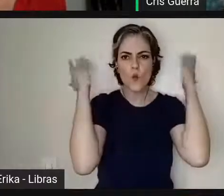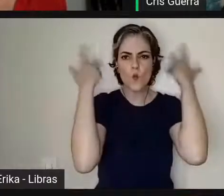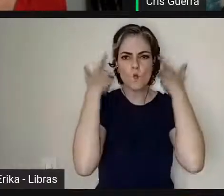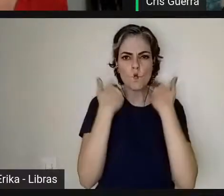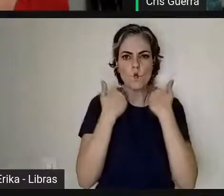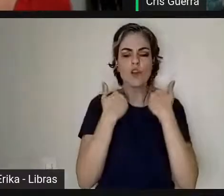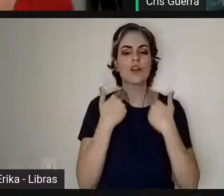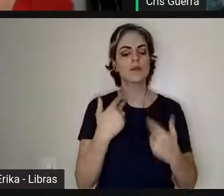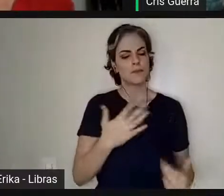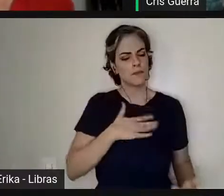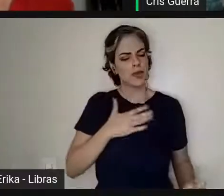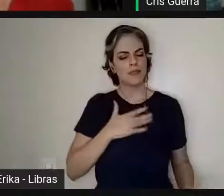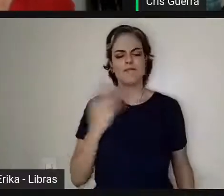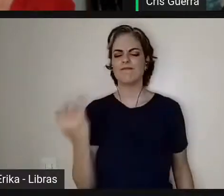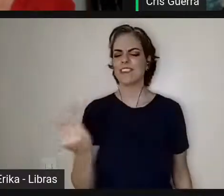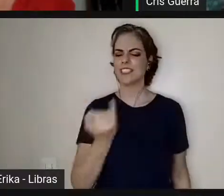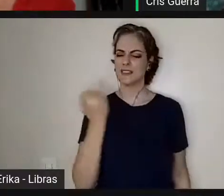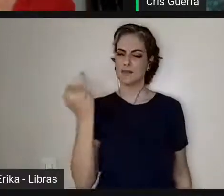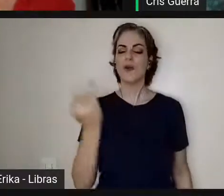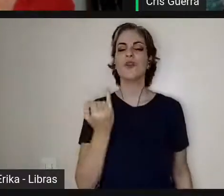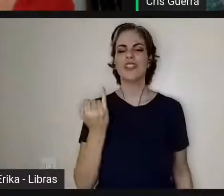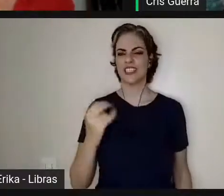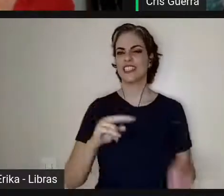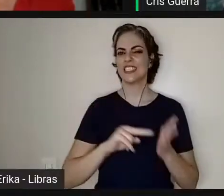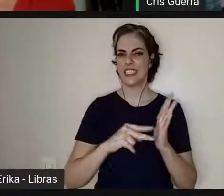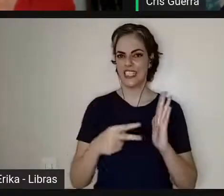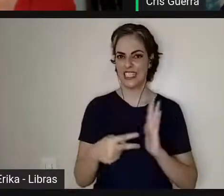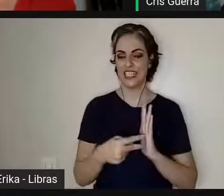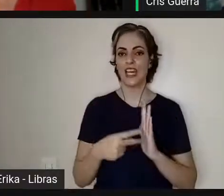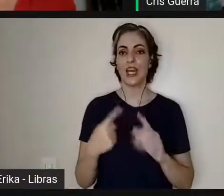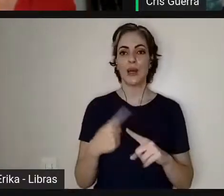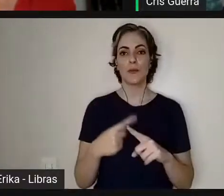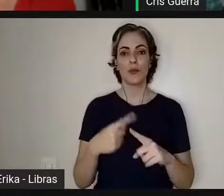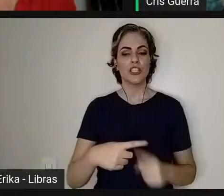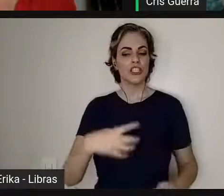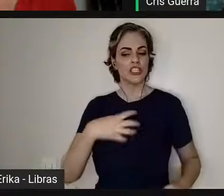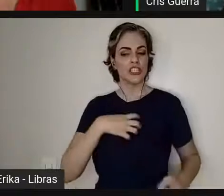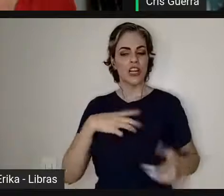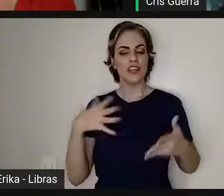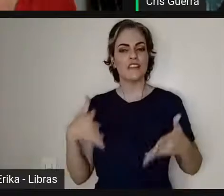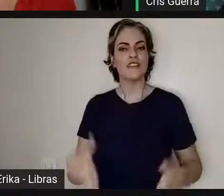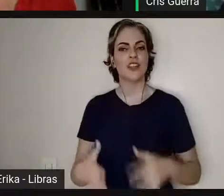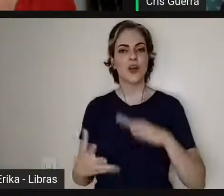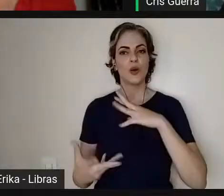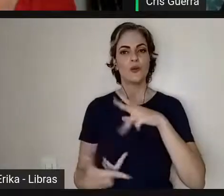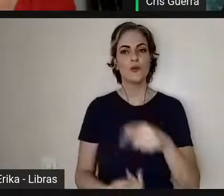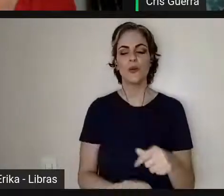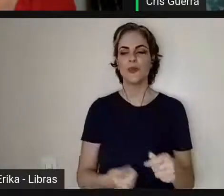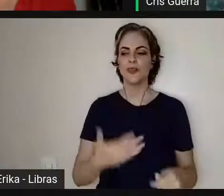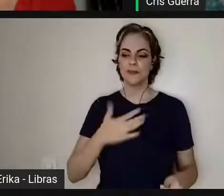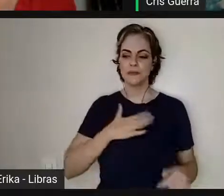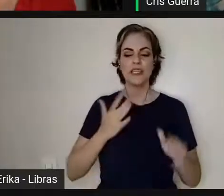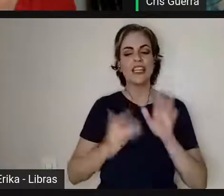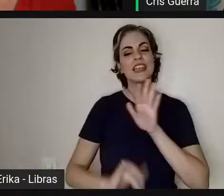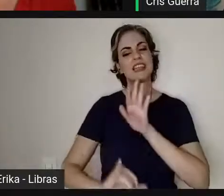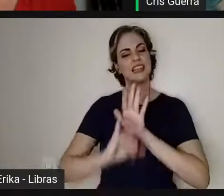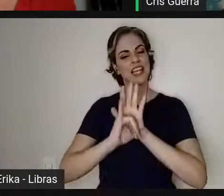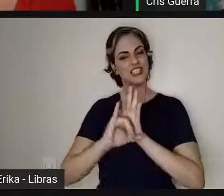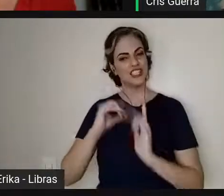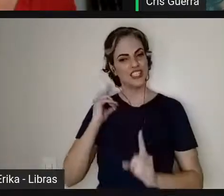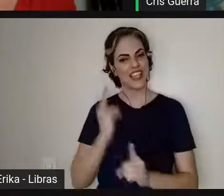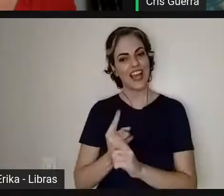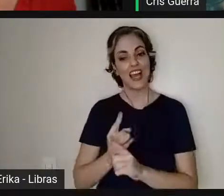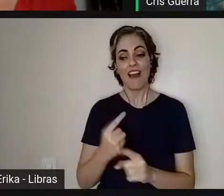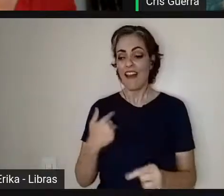muito significativo para minha forma de estar no mundo, assim, foi um jeito de descobrir a minha identidade. Aí eu